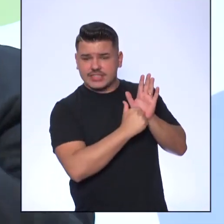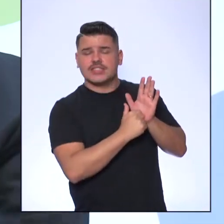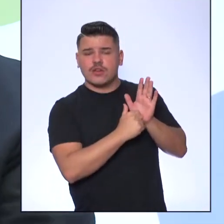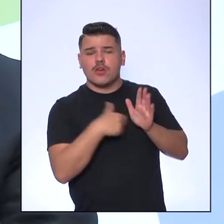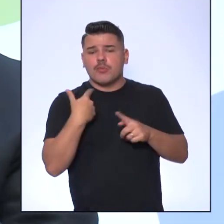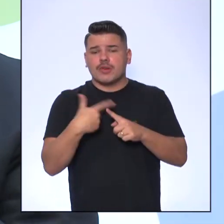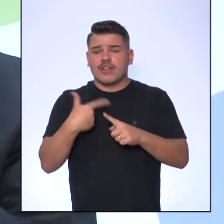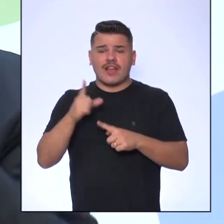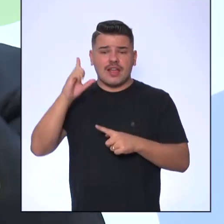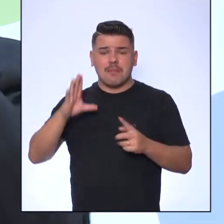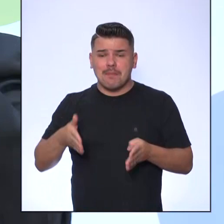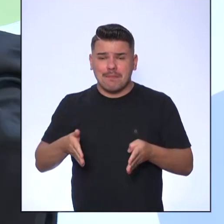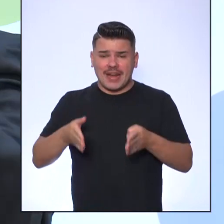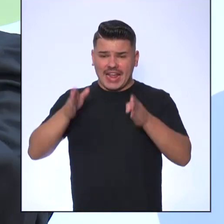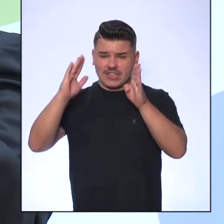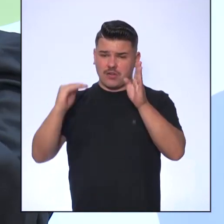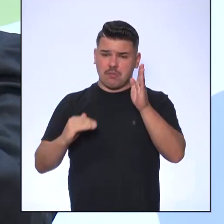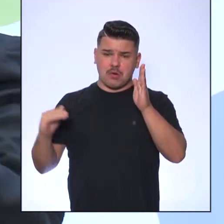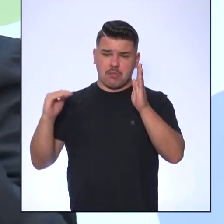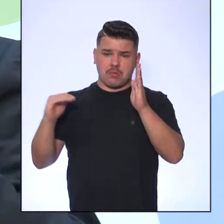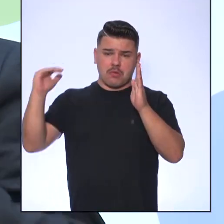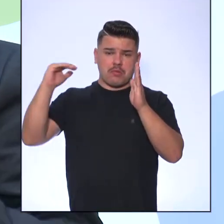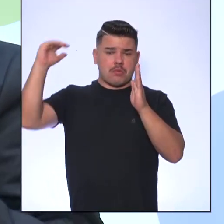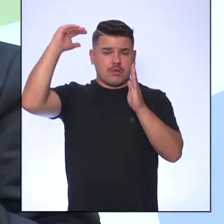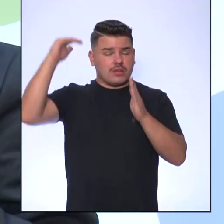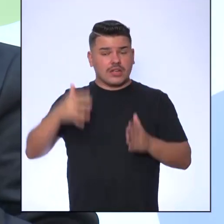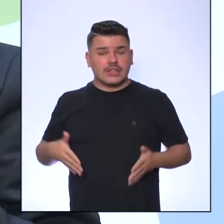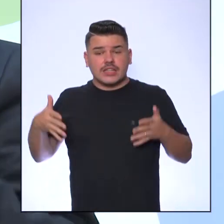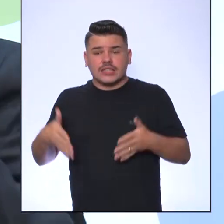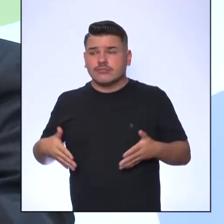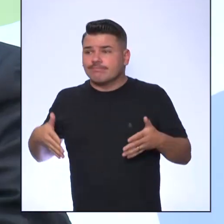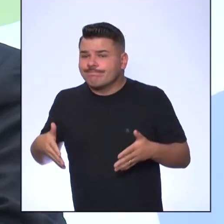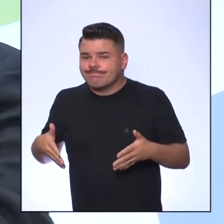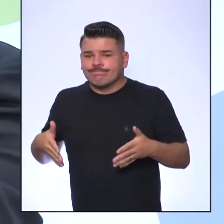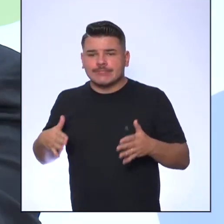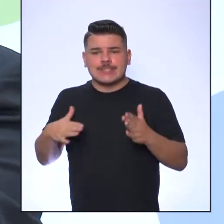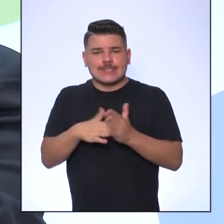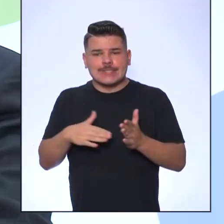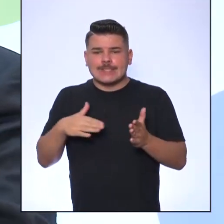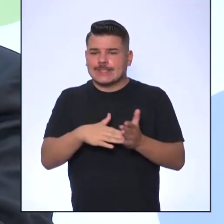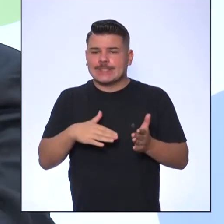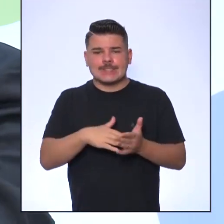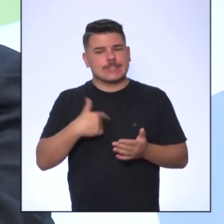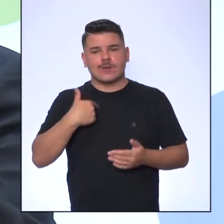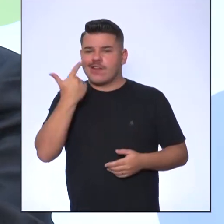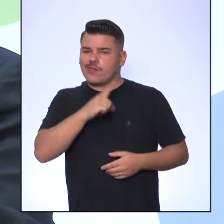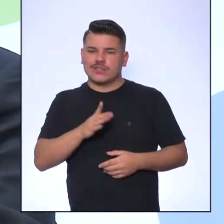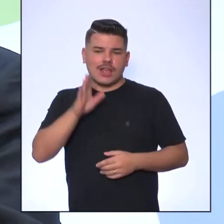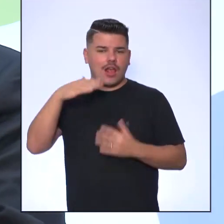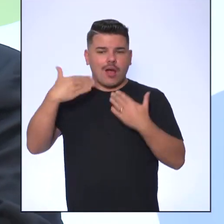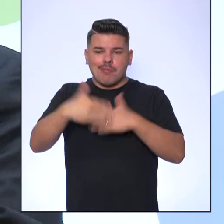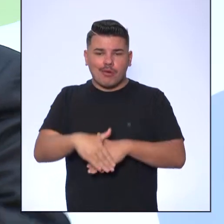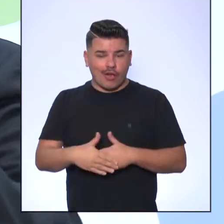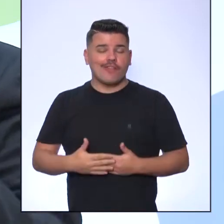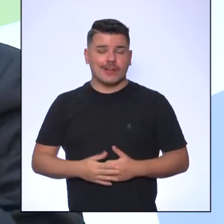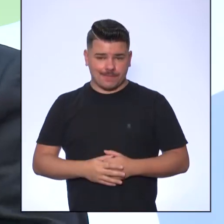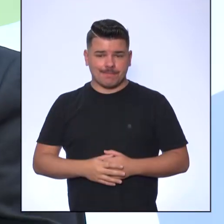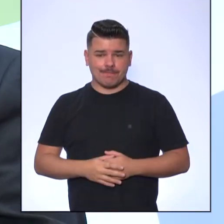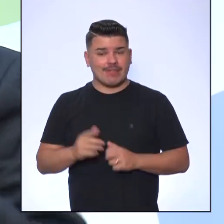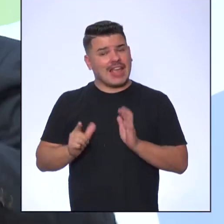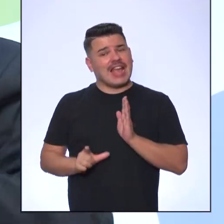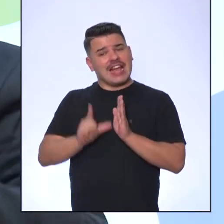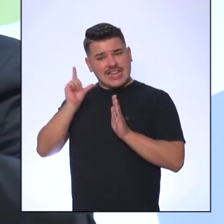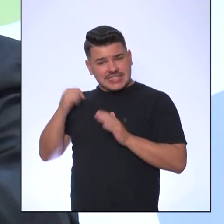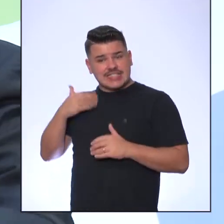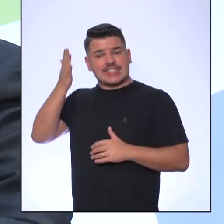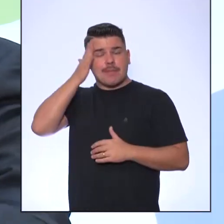coloca num prédio no segundo andar e ele não está sabendo, você pode acabar não conseguindo e ter problema no dia. Mas se ele souber antes,